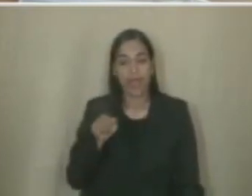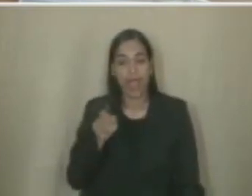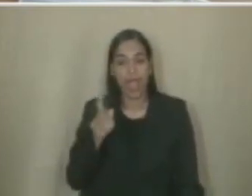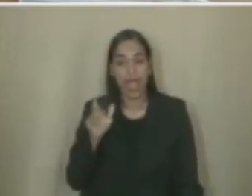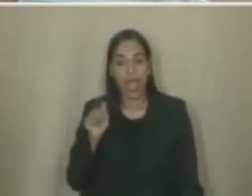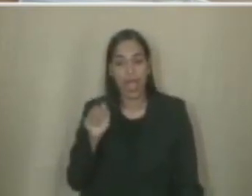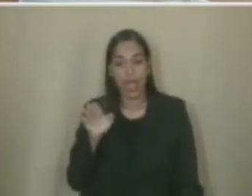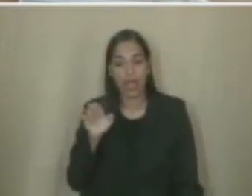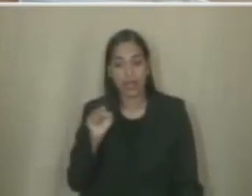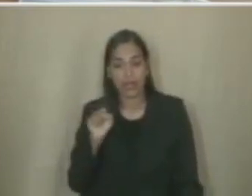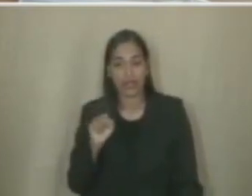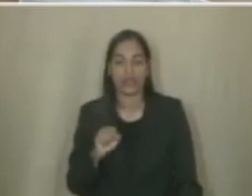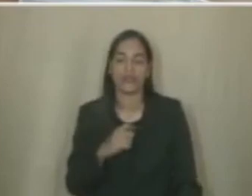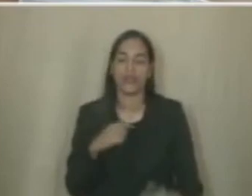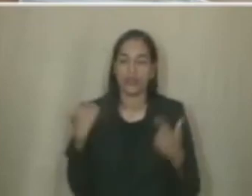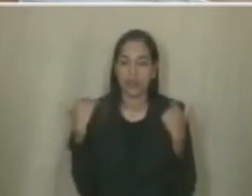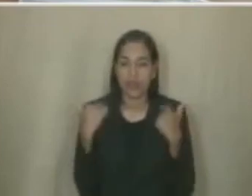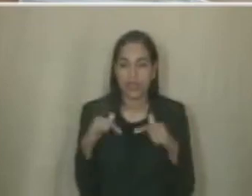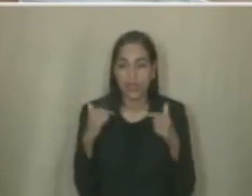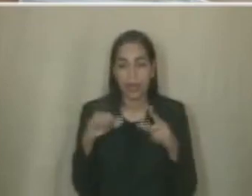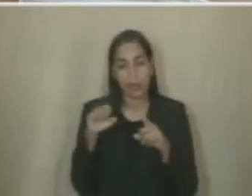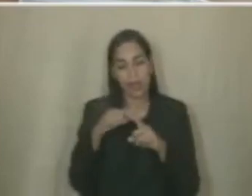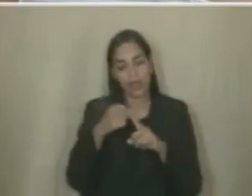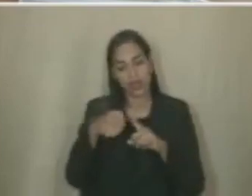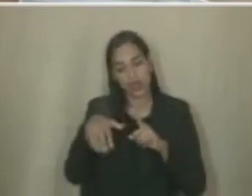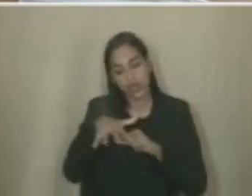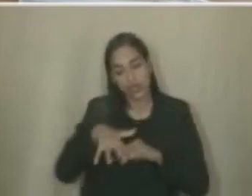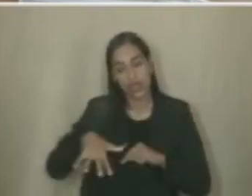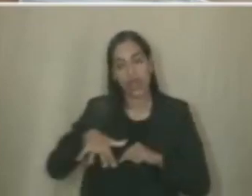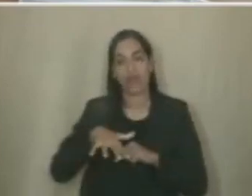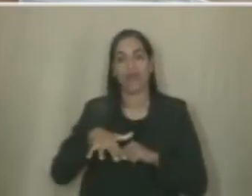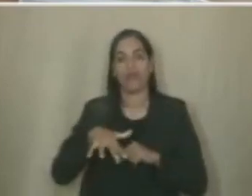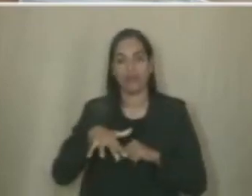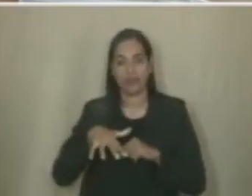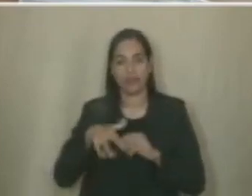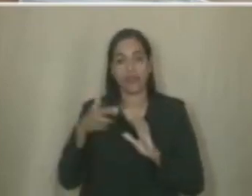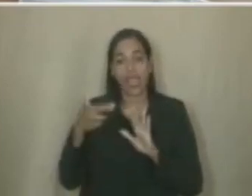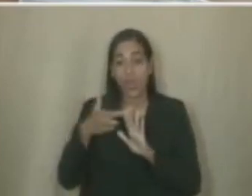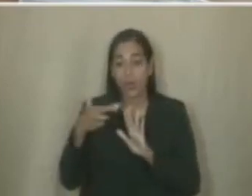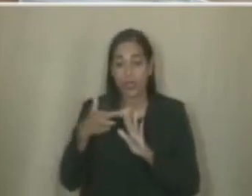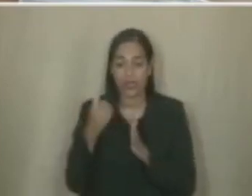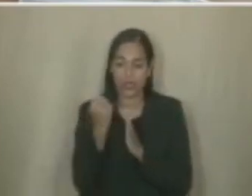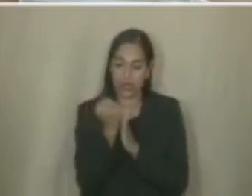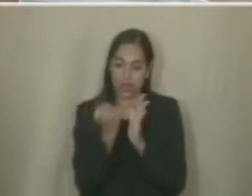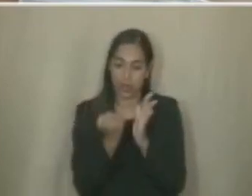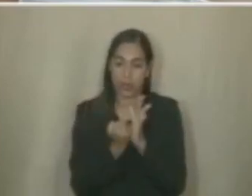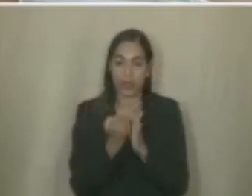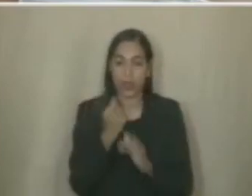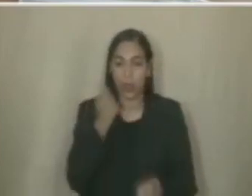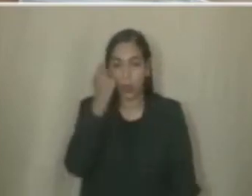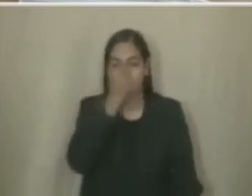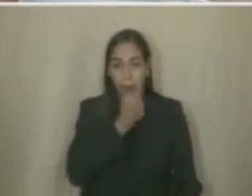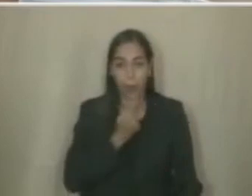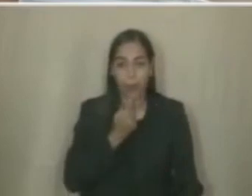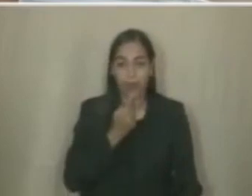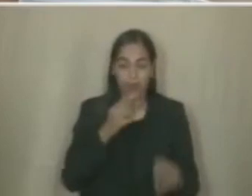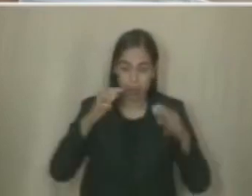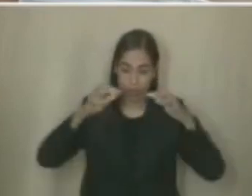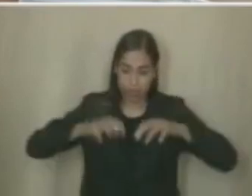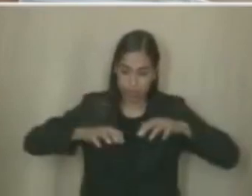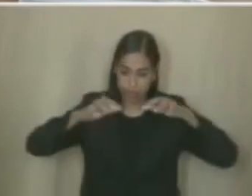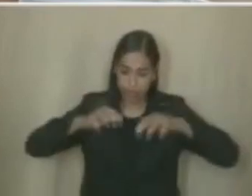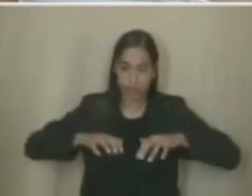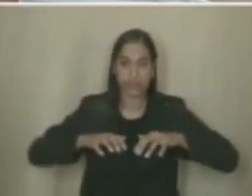social de regularização de documentos em uma hora de chuva a